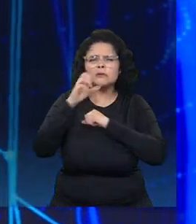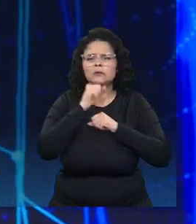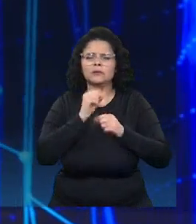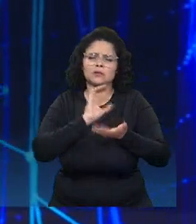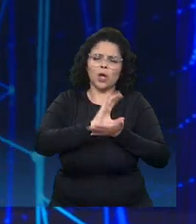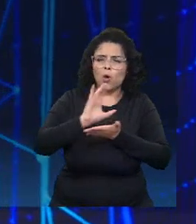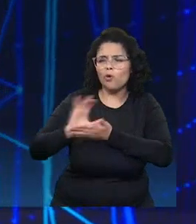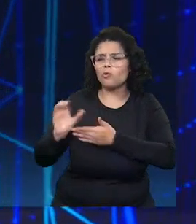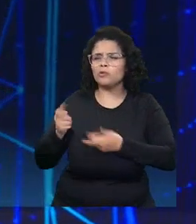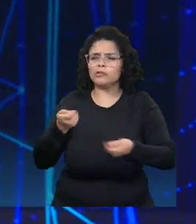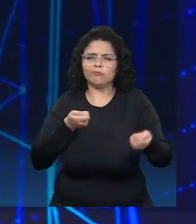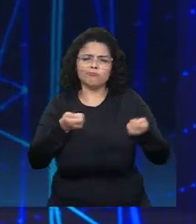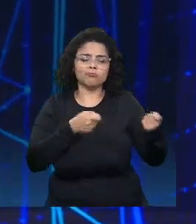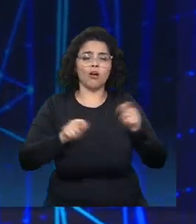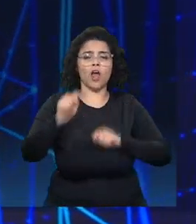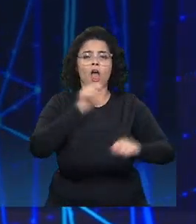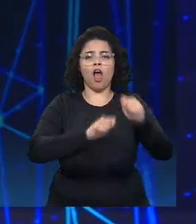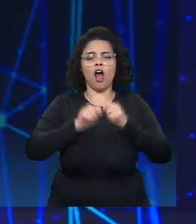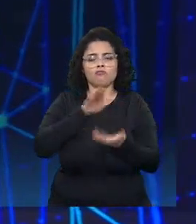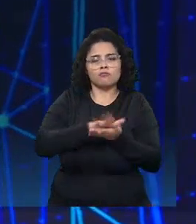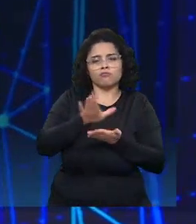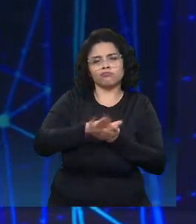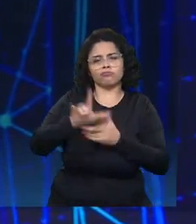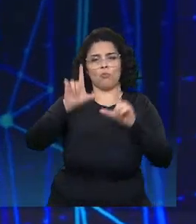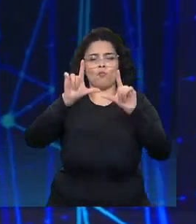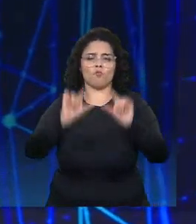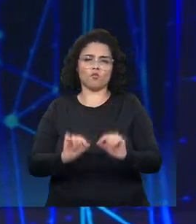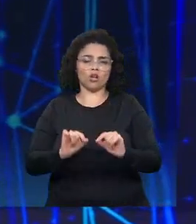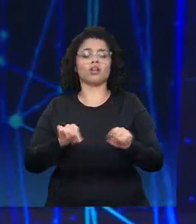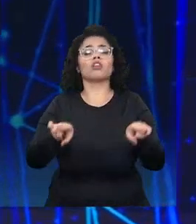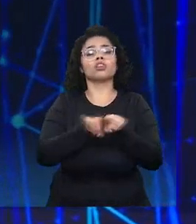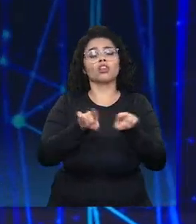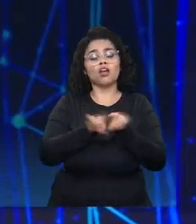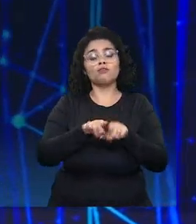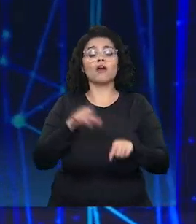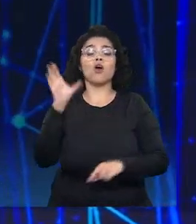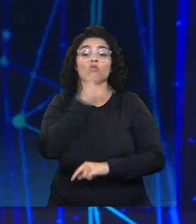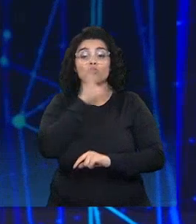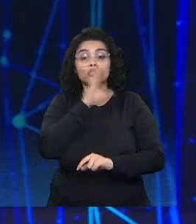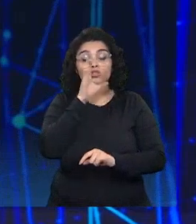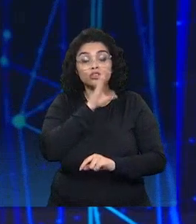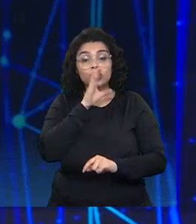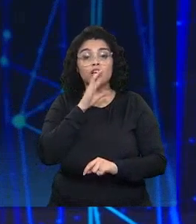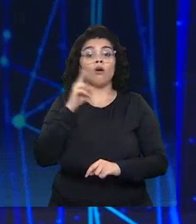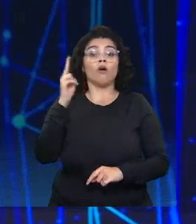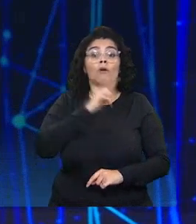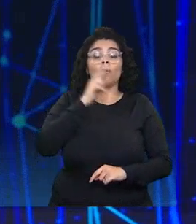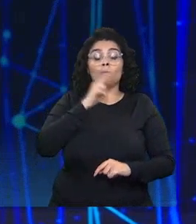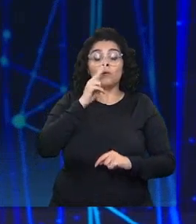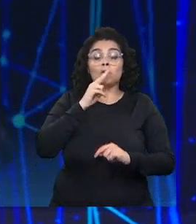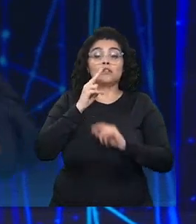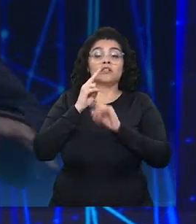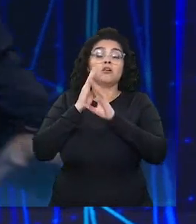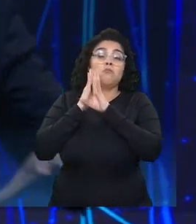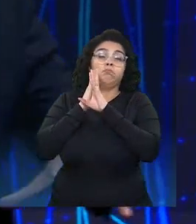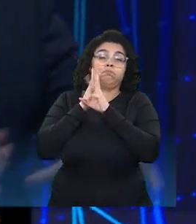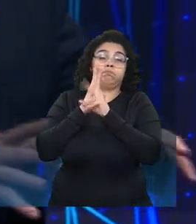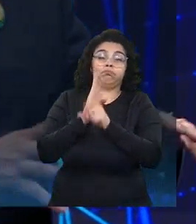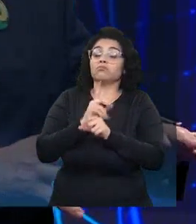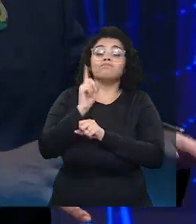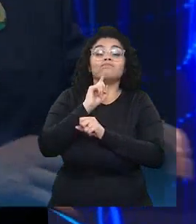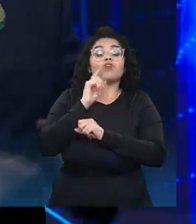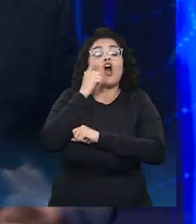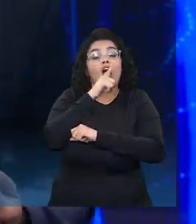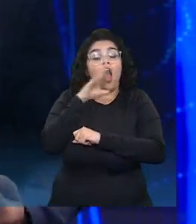a recursos e isso vai fazer com que a gente diminua né descumprima as urgências e as emergências no estado que nós vamos tratar